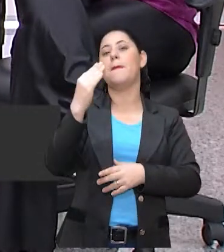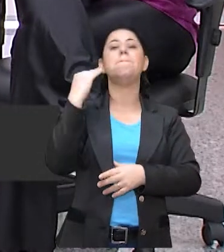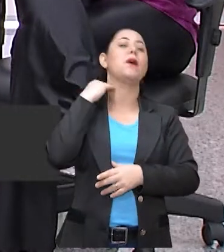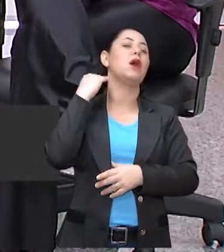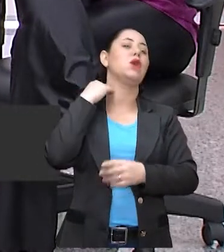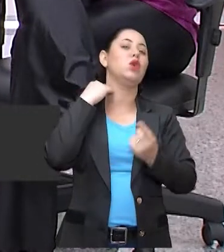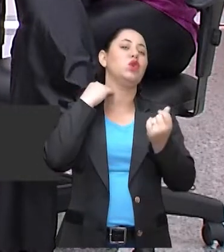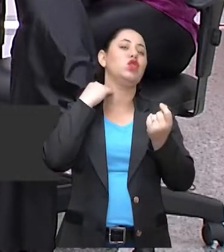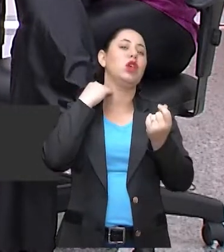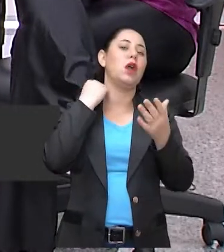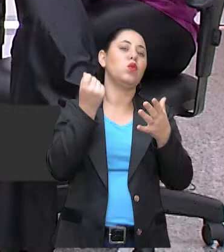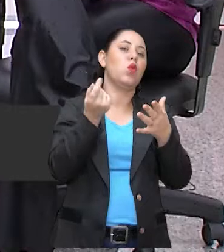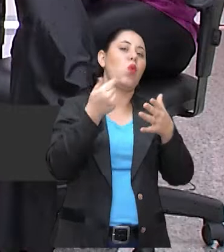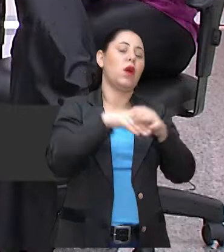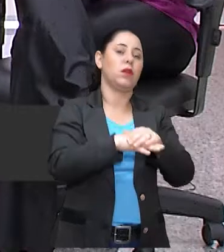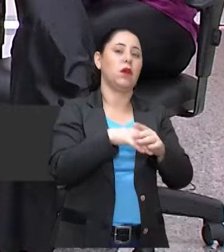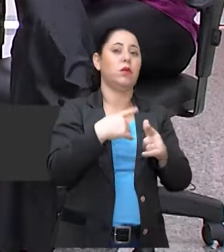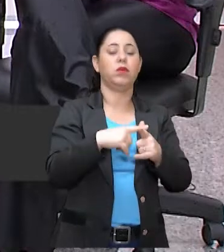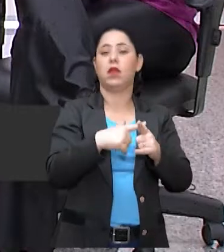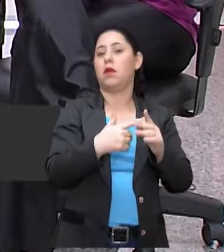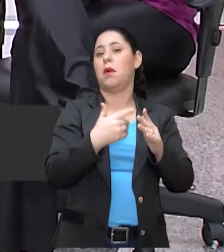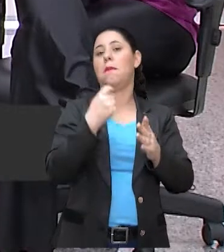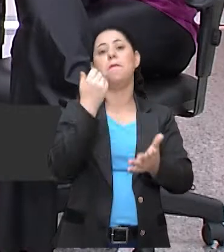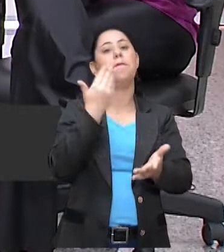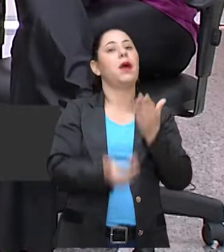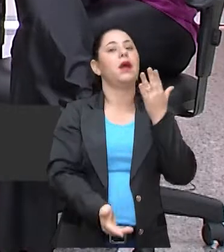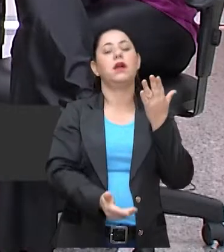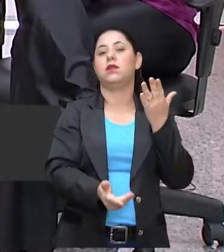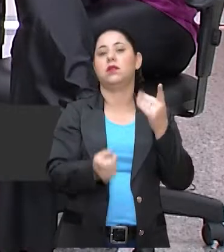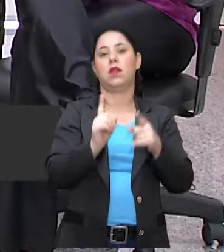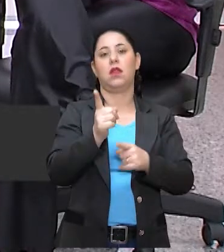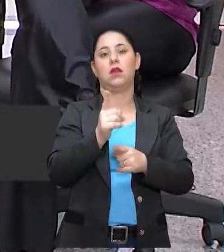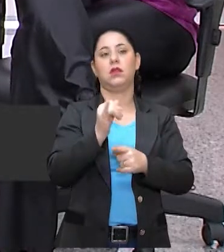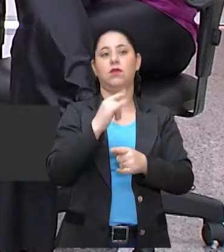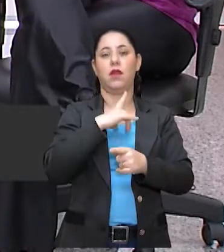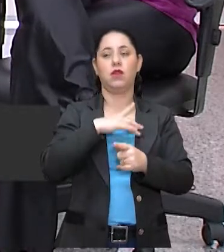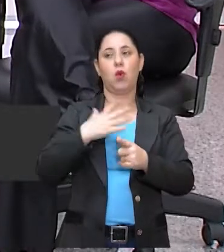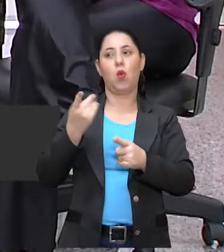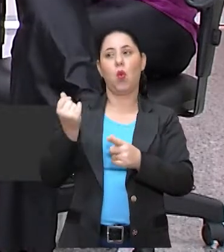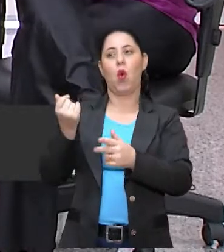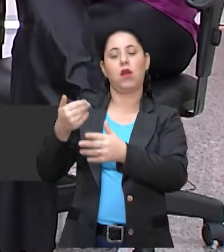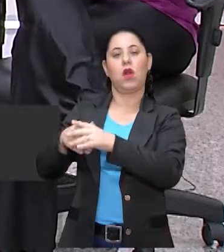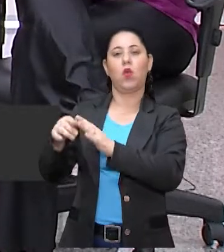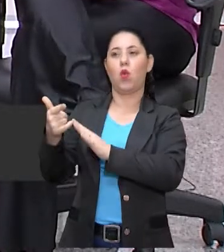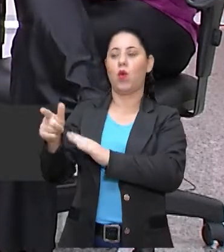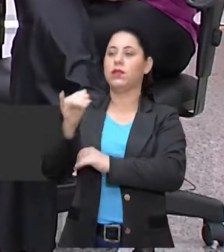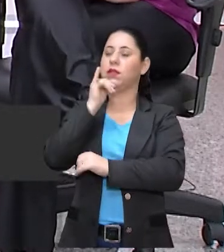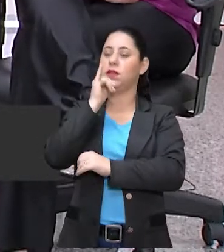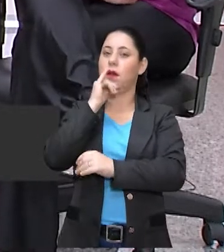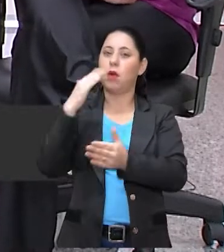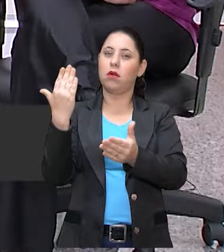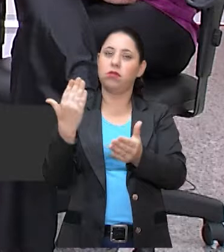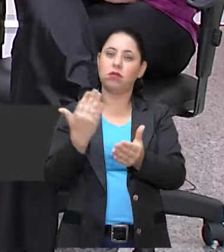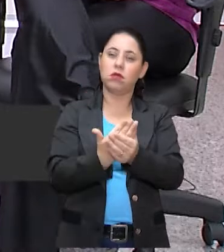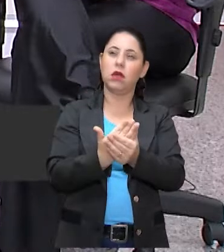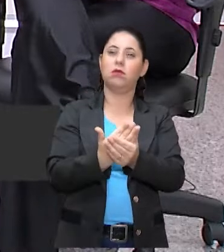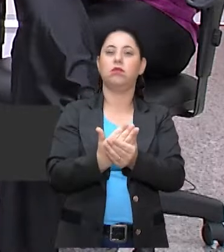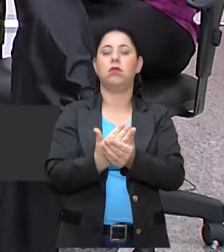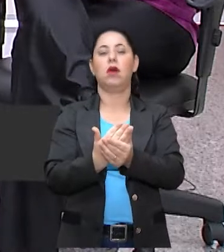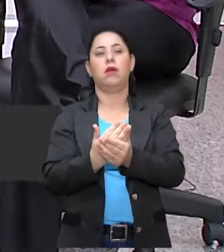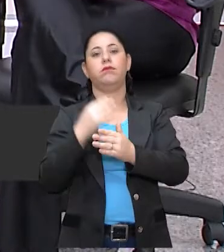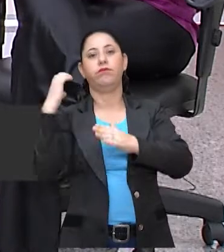saca, ela não perde tanto rendimento se ela fosse ter um outro tipo de investimento, uma ação, por exemplo,